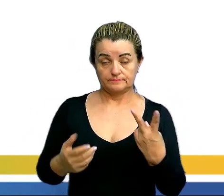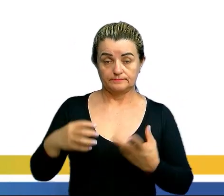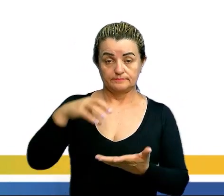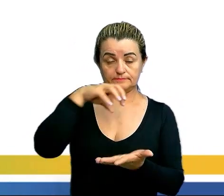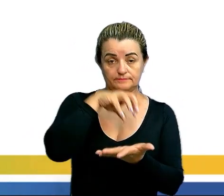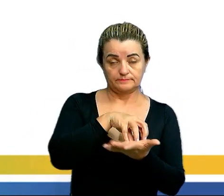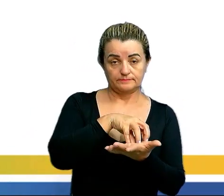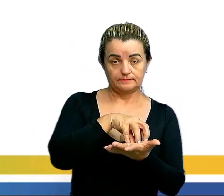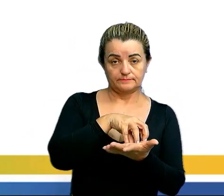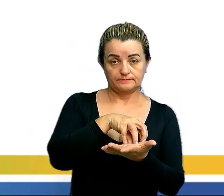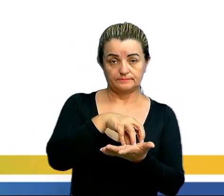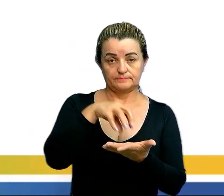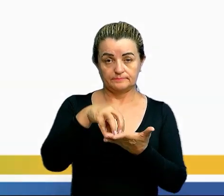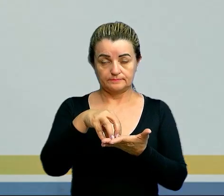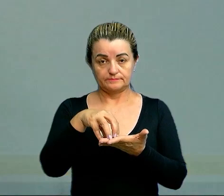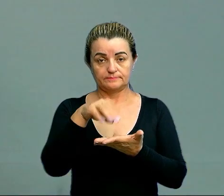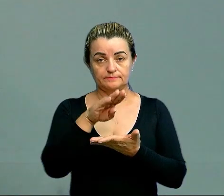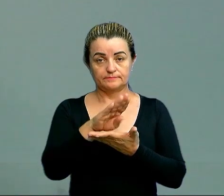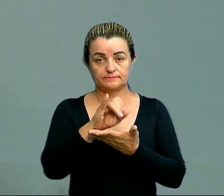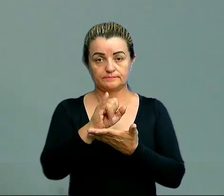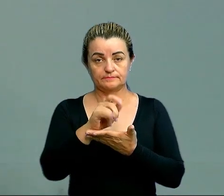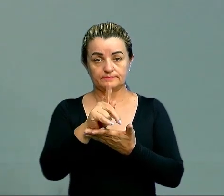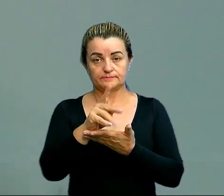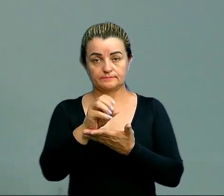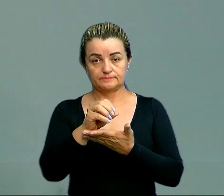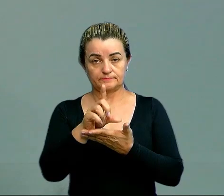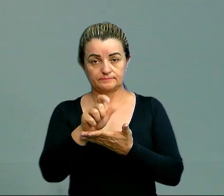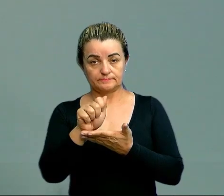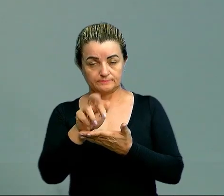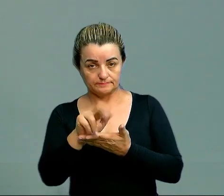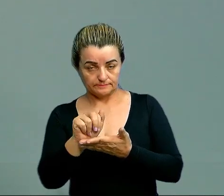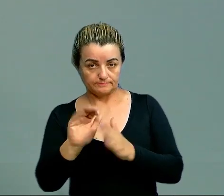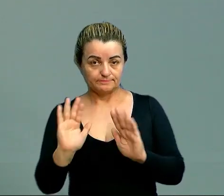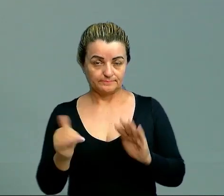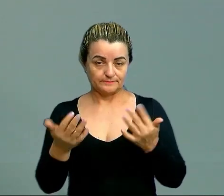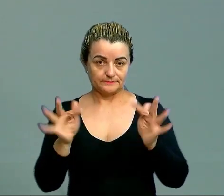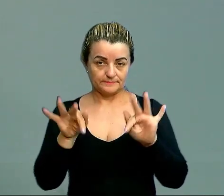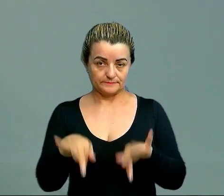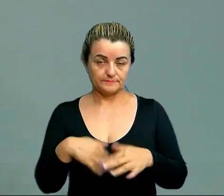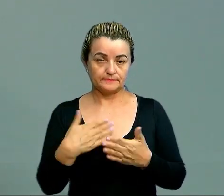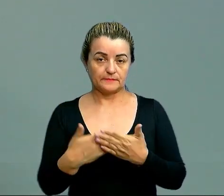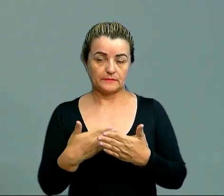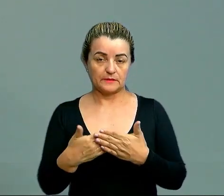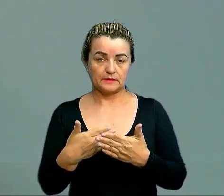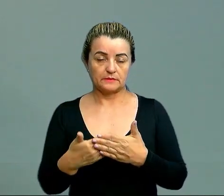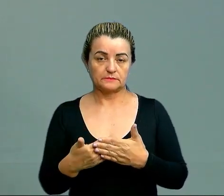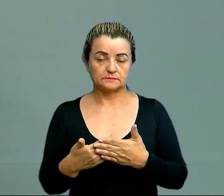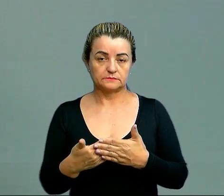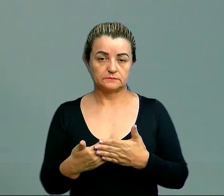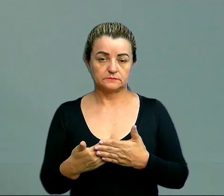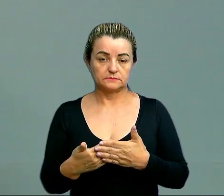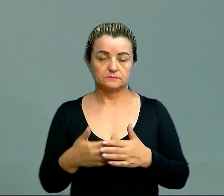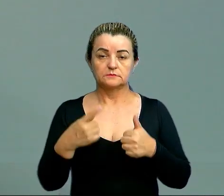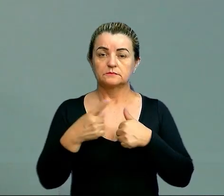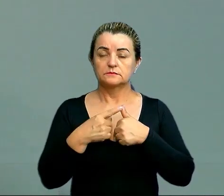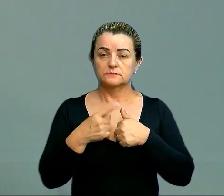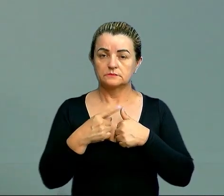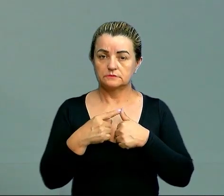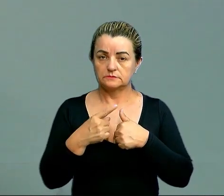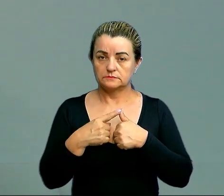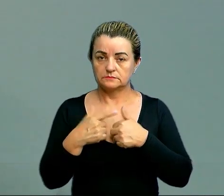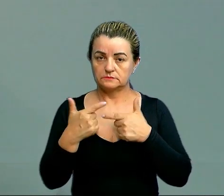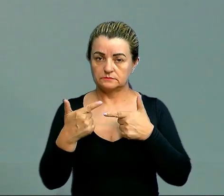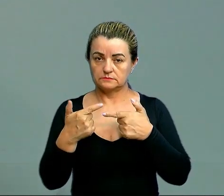polos, bipolar. Bom, chegamos ao fim da nossa aula de hoje. Essa foi a primeira parte da aula de